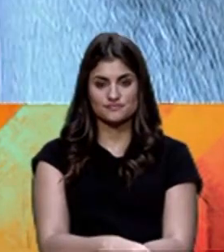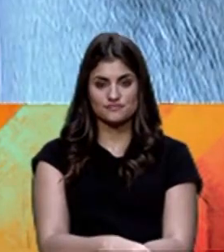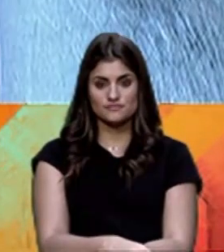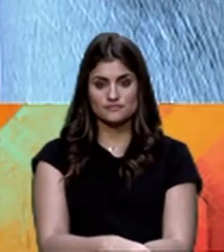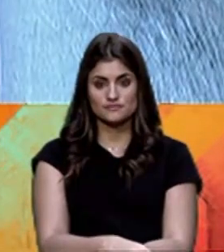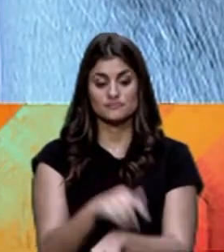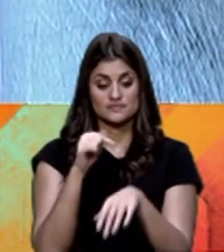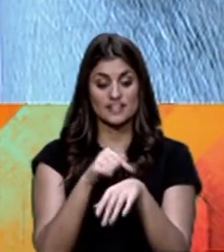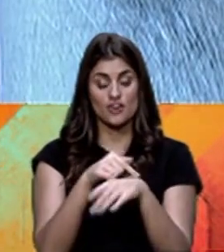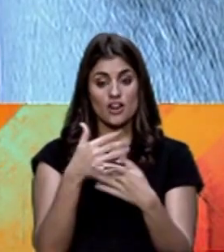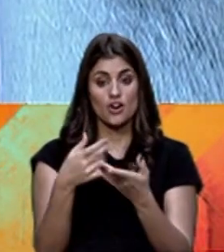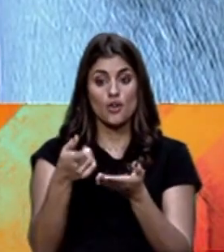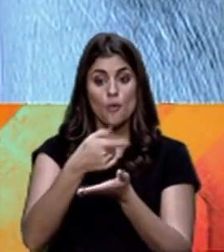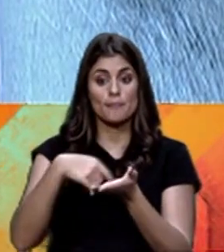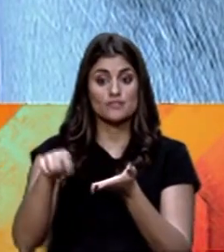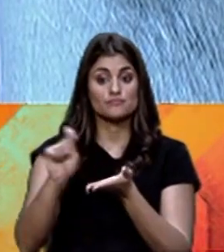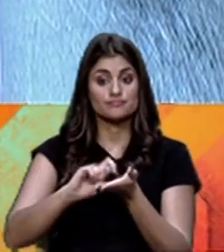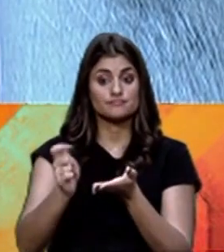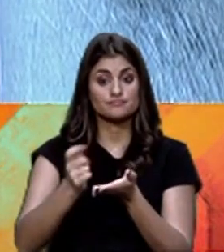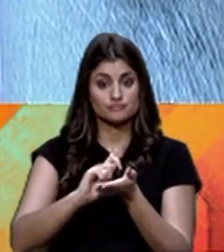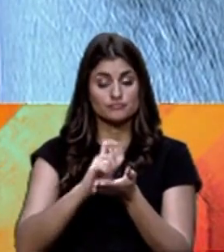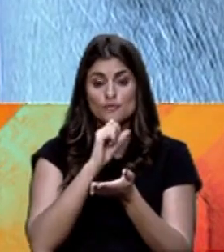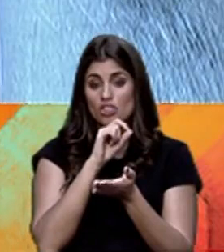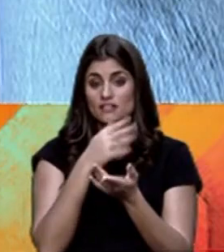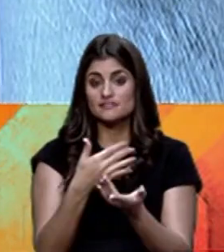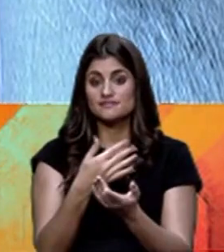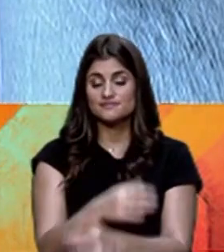Olha, está na hora de servir. Pode ser, Isabel?